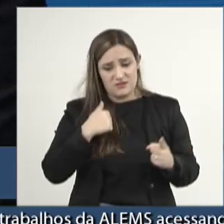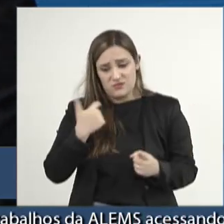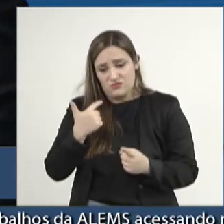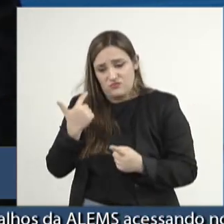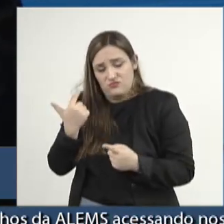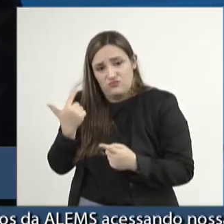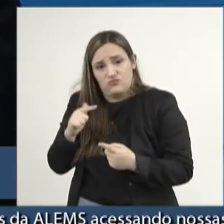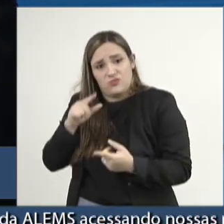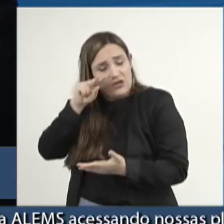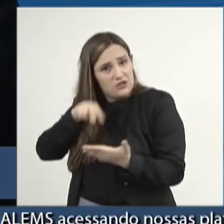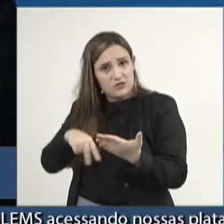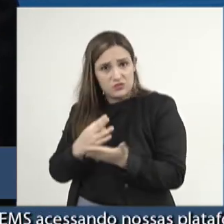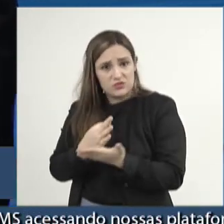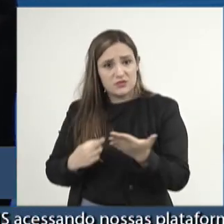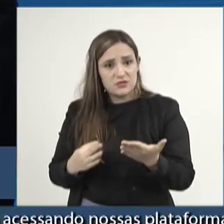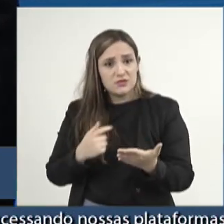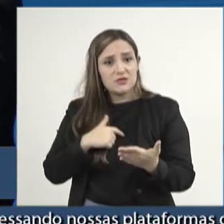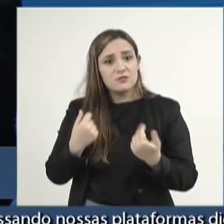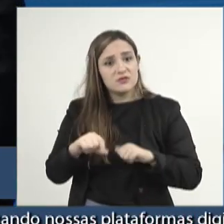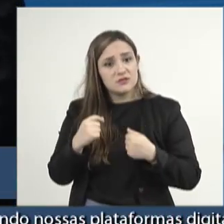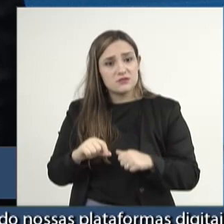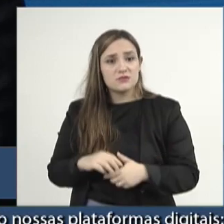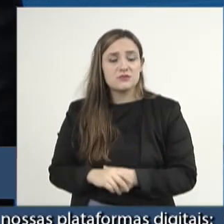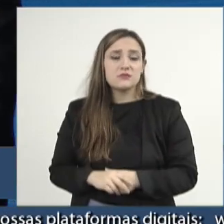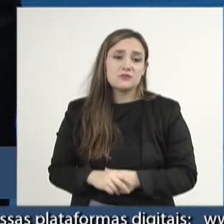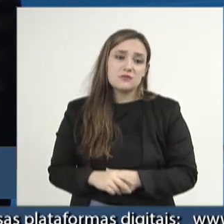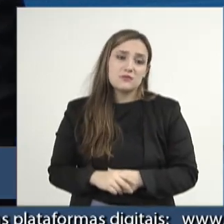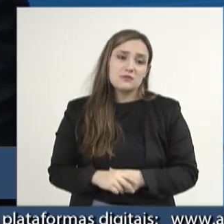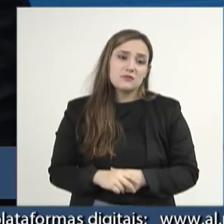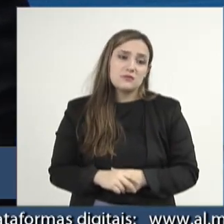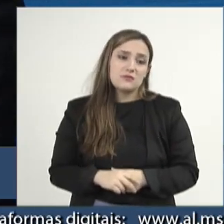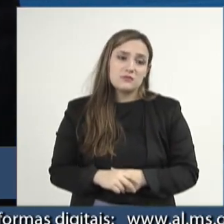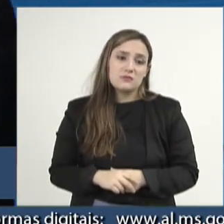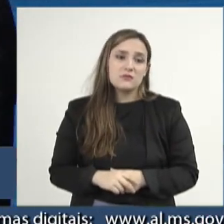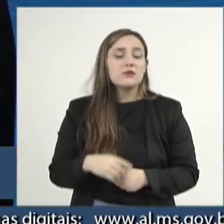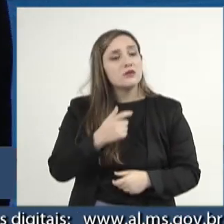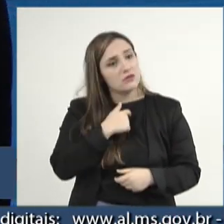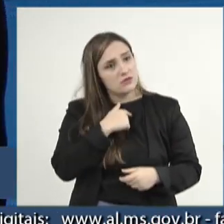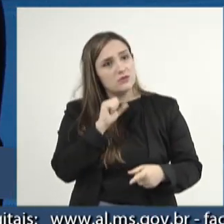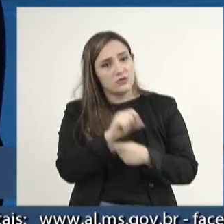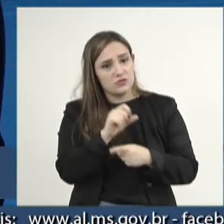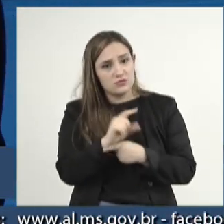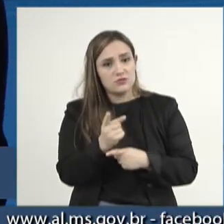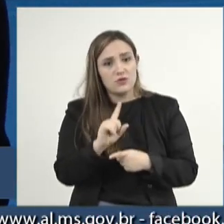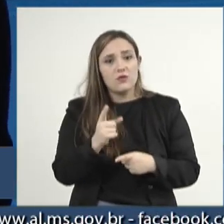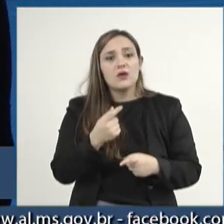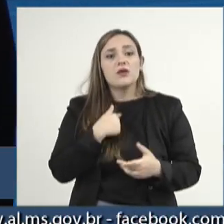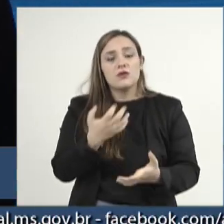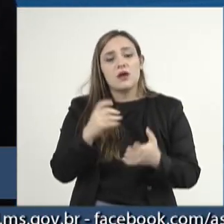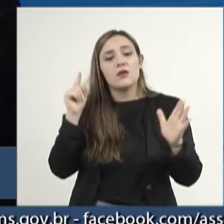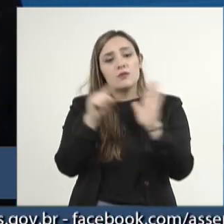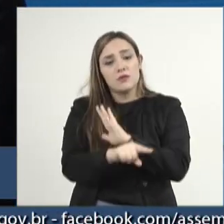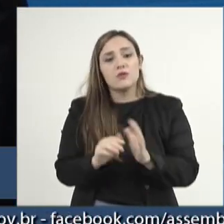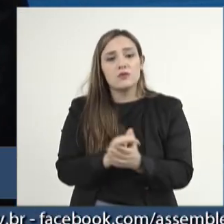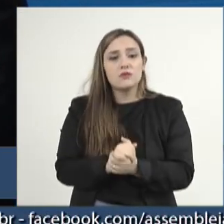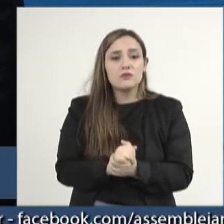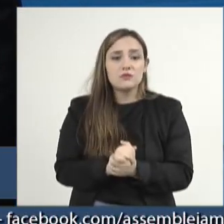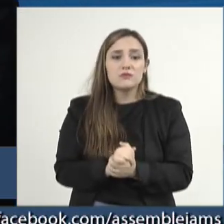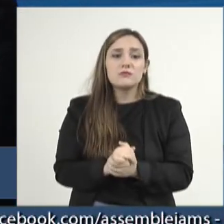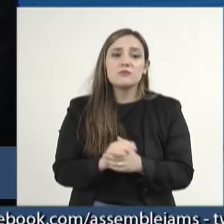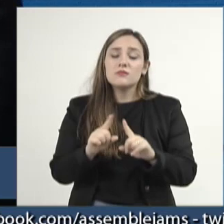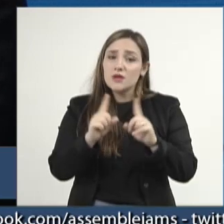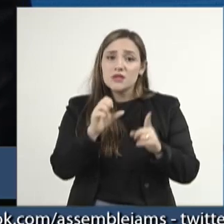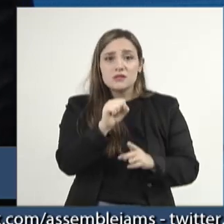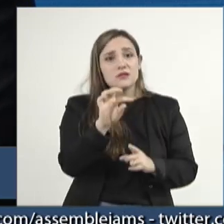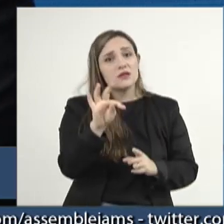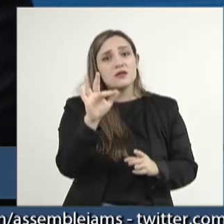texto, a gente tem que fazer um exercício. Eu não estou criticando, porque isso está no regimento, se quiser eu questiono, né? Mas o próprio Supremo